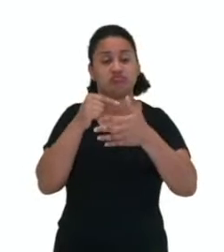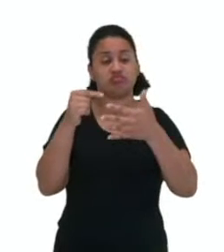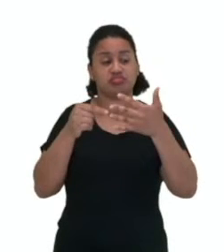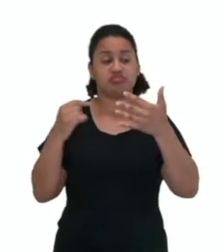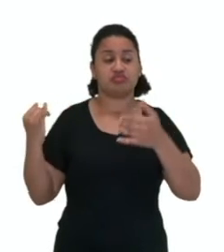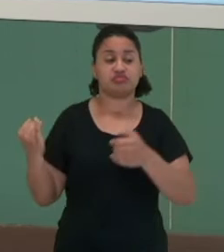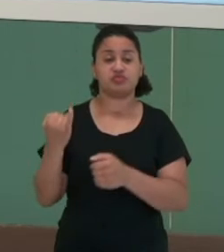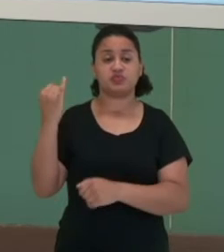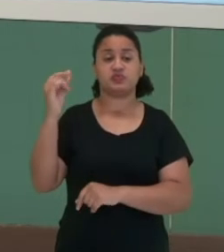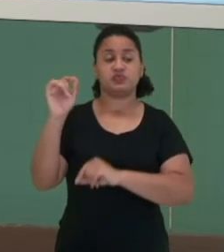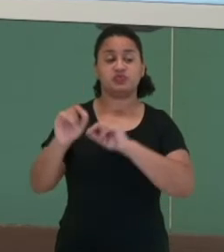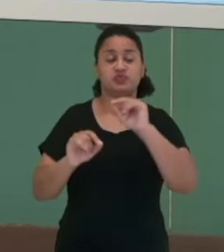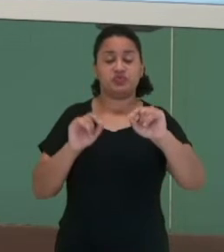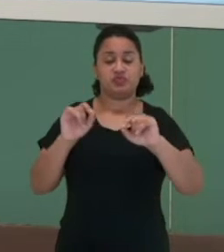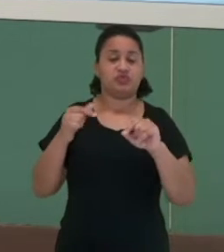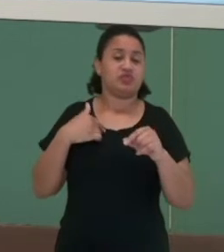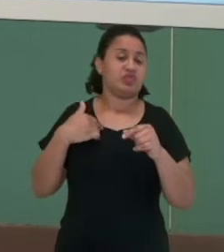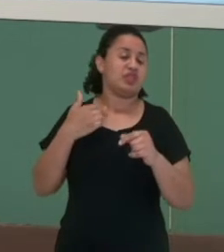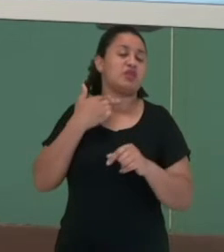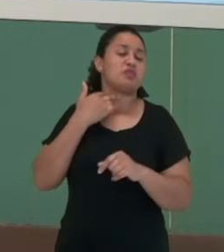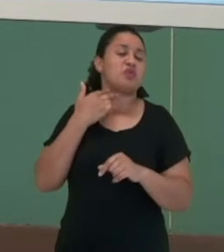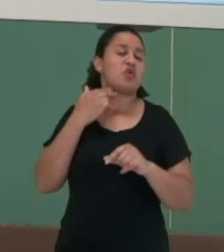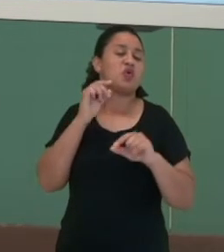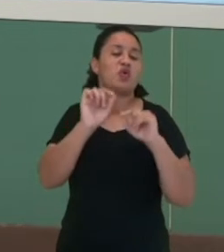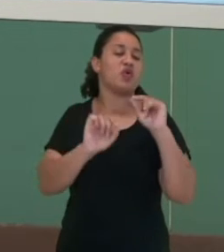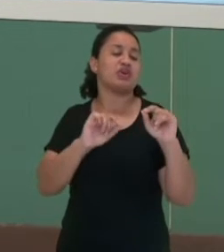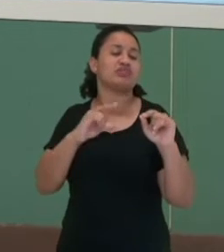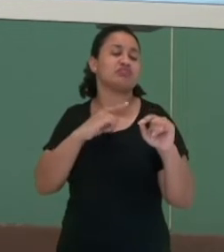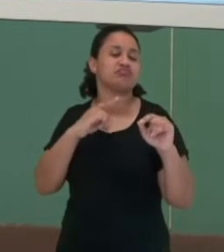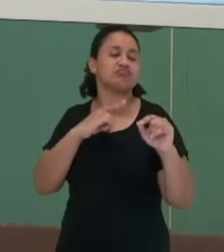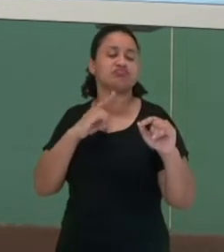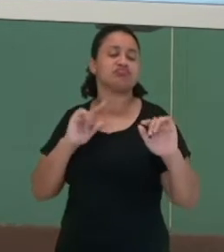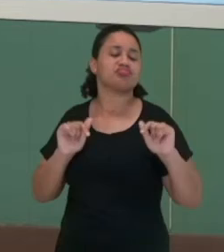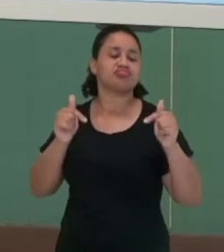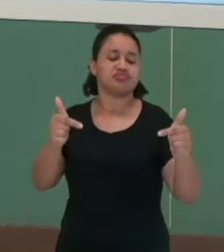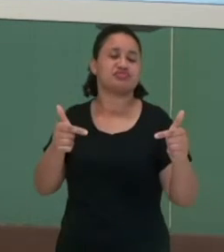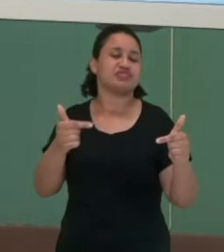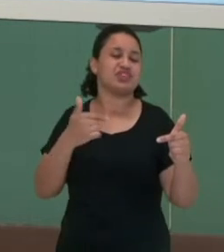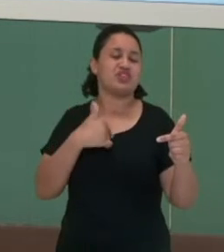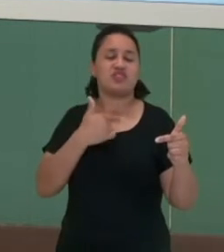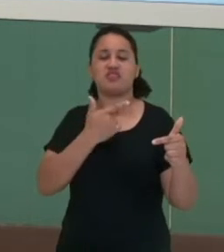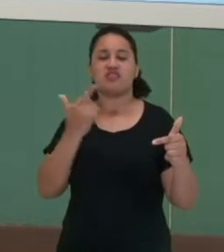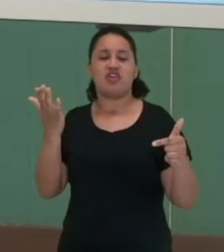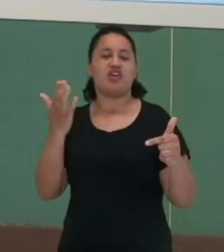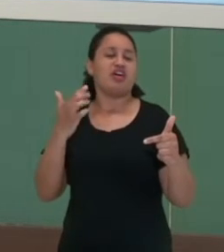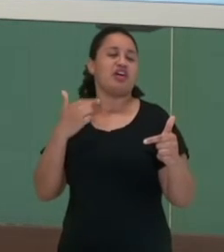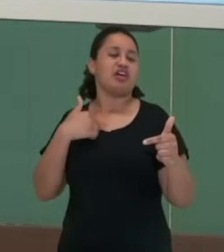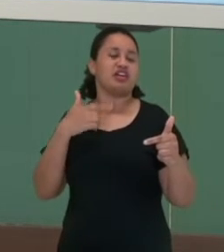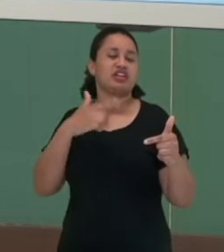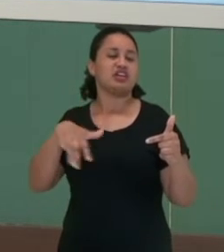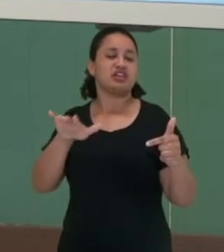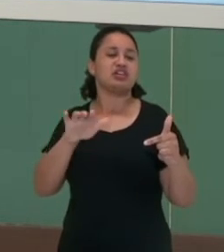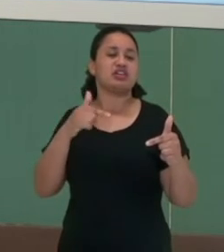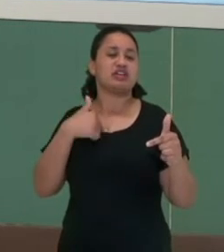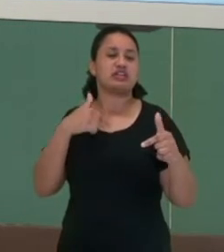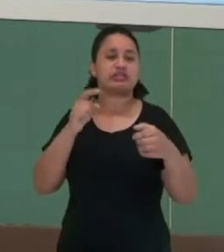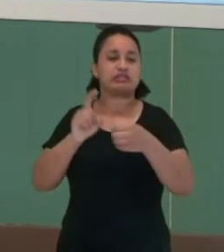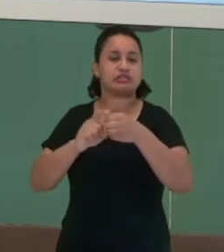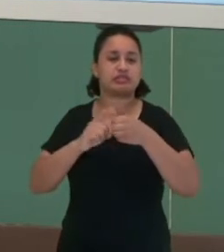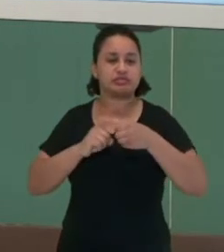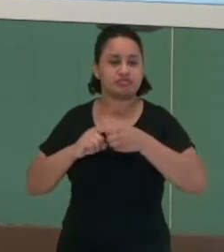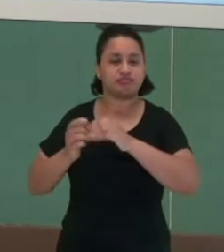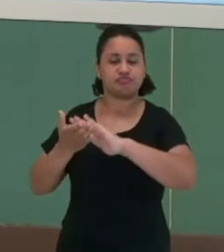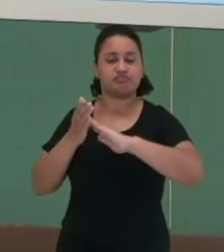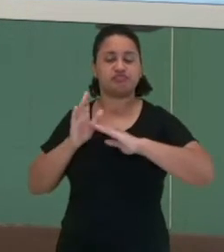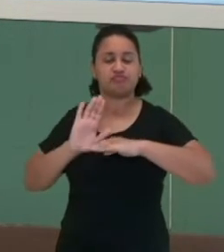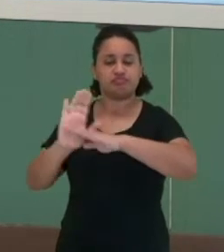importantes, aonde não podia mais haver intervenção estatal em cima das cooperativas, dando